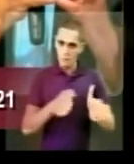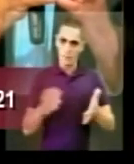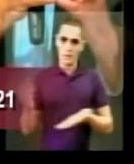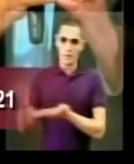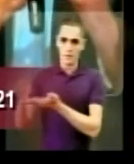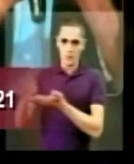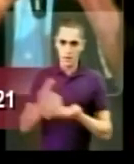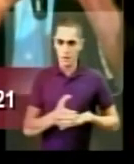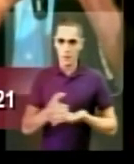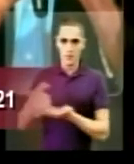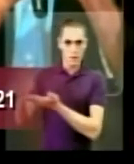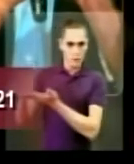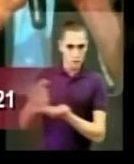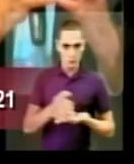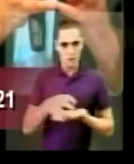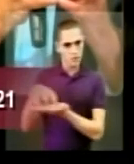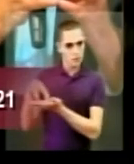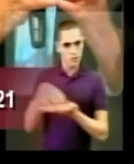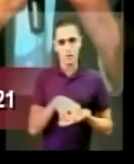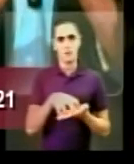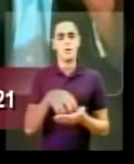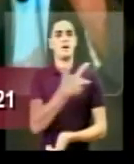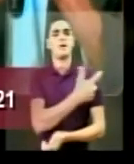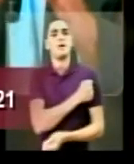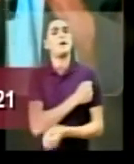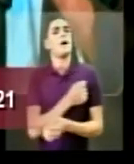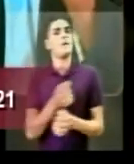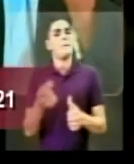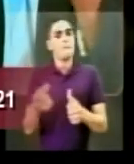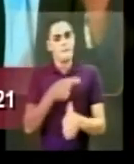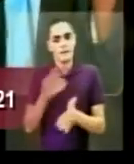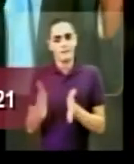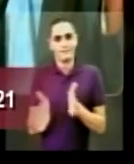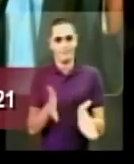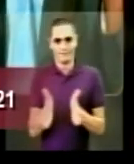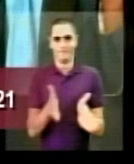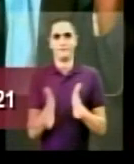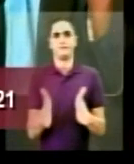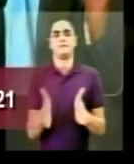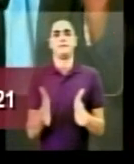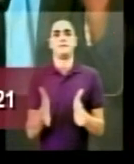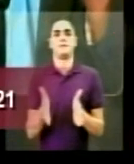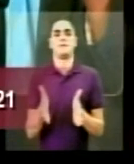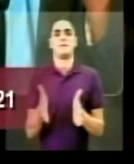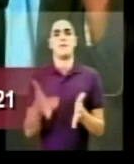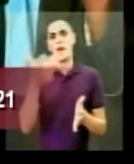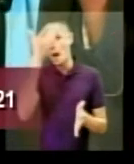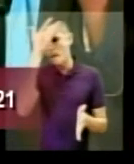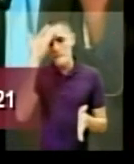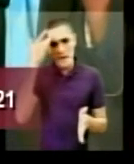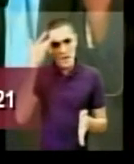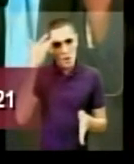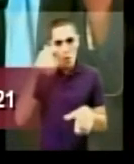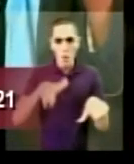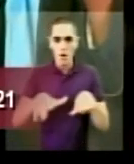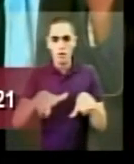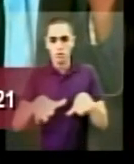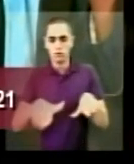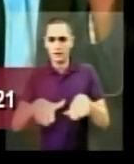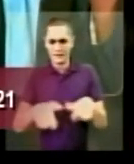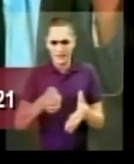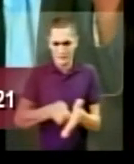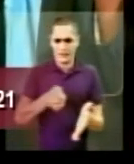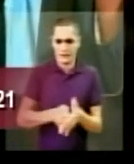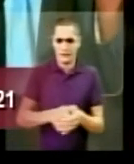vacina. Esta primeira fase foi da frente, o pessoal que está à frente do combate